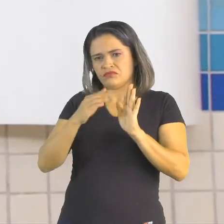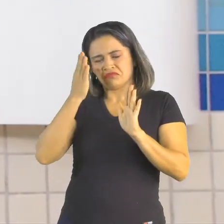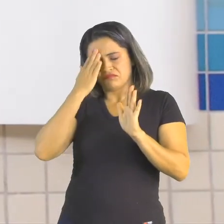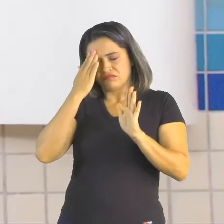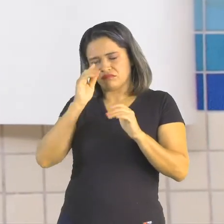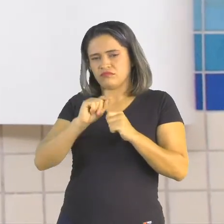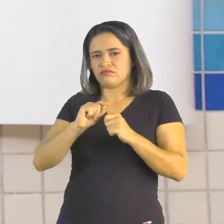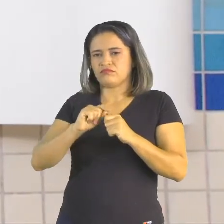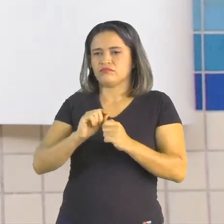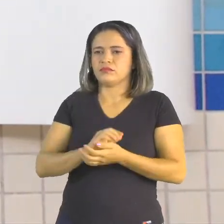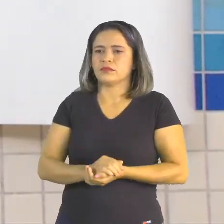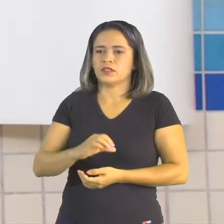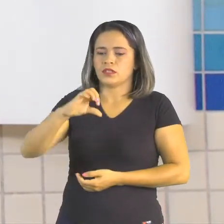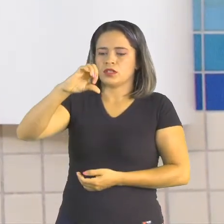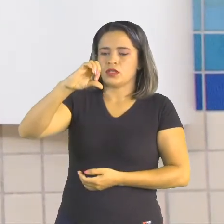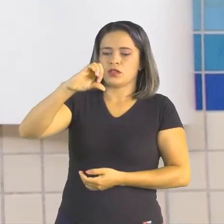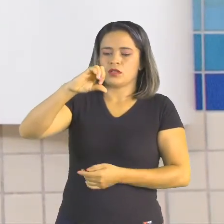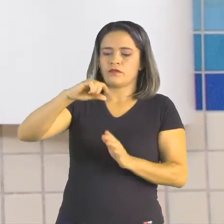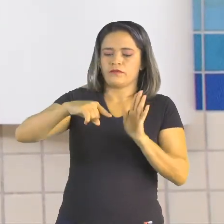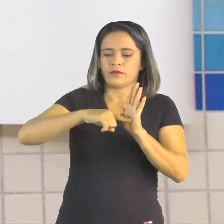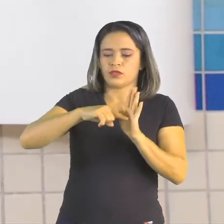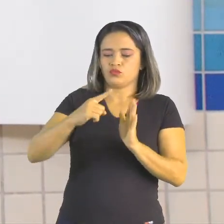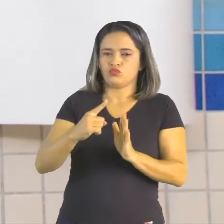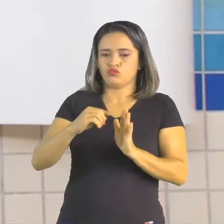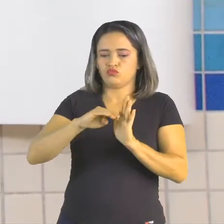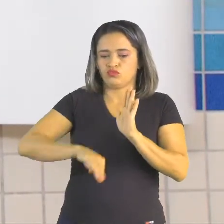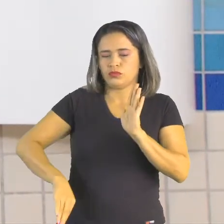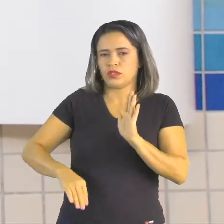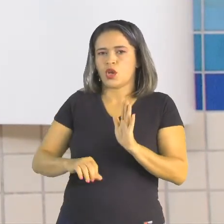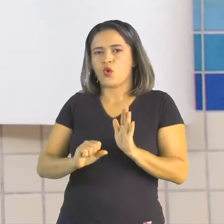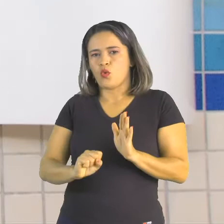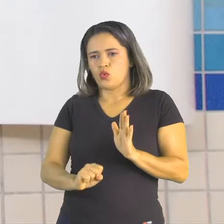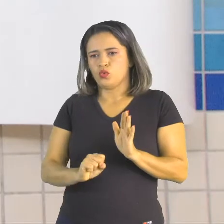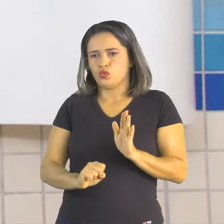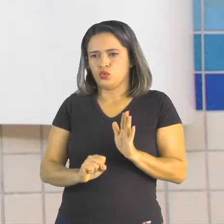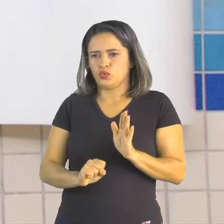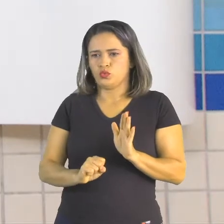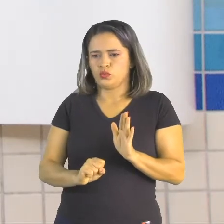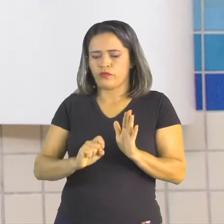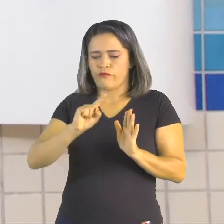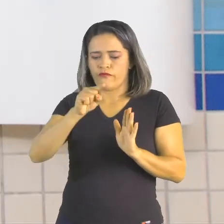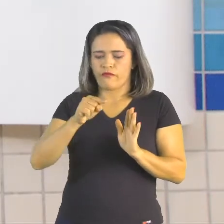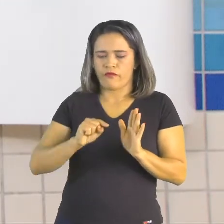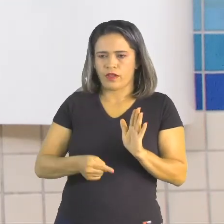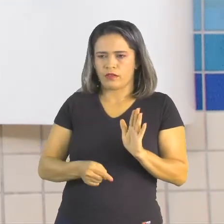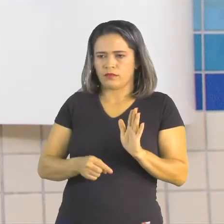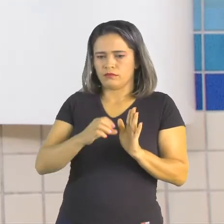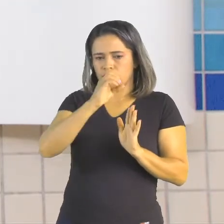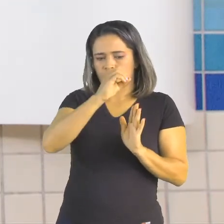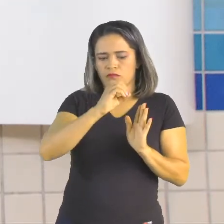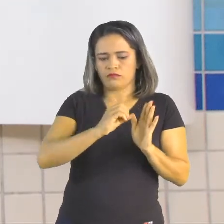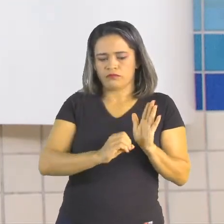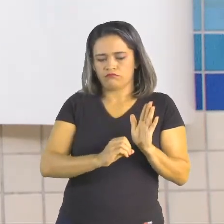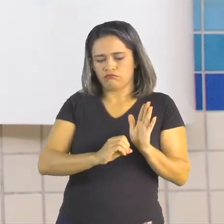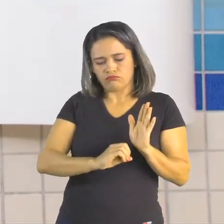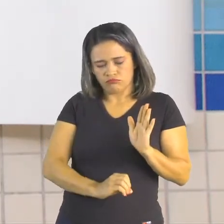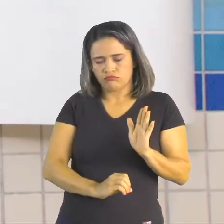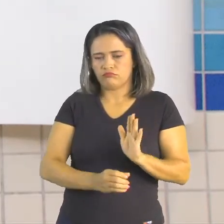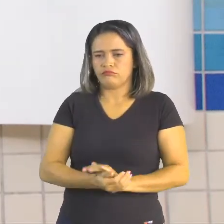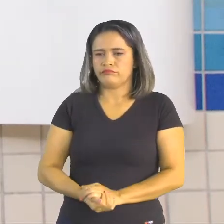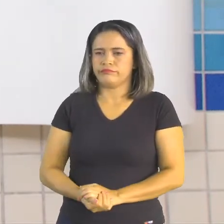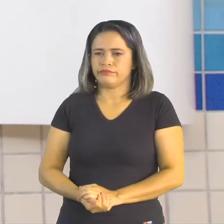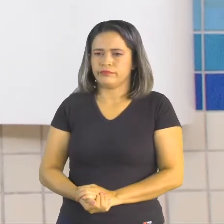fazer. 9 menos 1, 8, vírgula abaixo da vírgula, 0 menos 0,